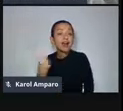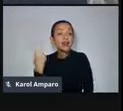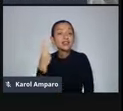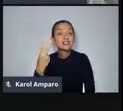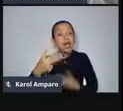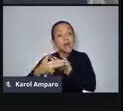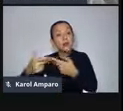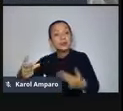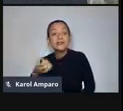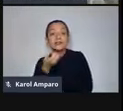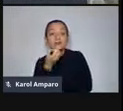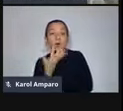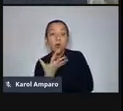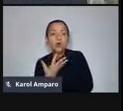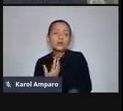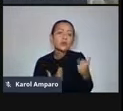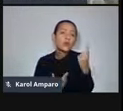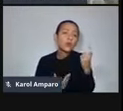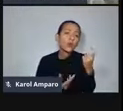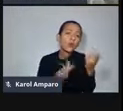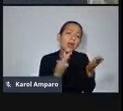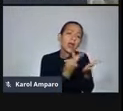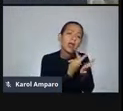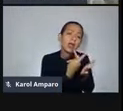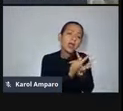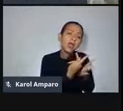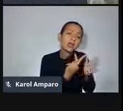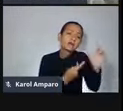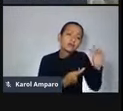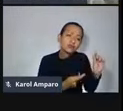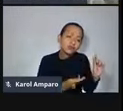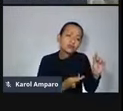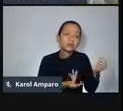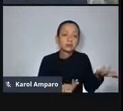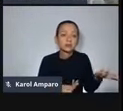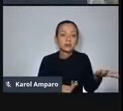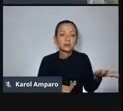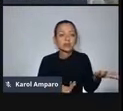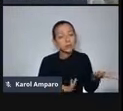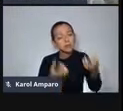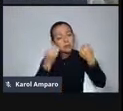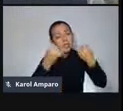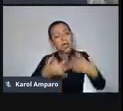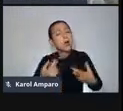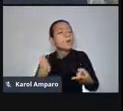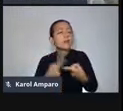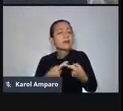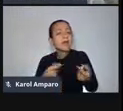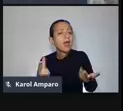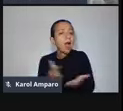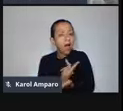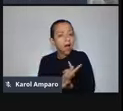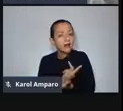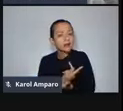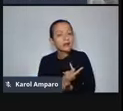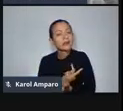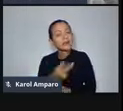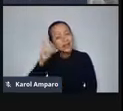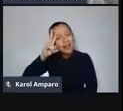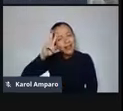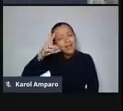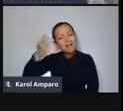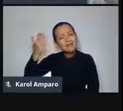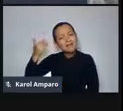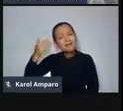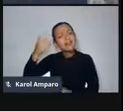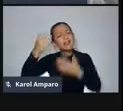levou a cometer esse erro? Olha, você não cometeu esse erro, foi isso, eu fiz isso, então... Lembra que a gente conversou isso? O seu amiguinho te